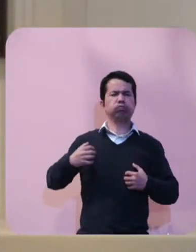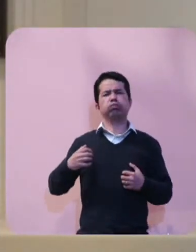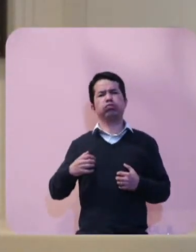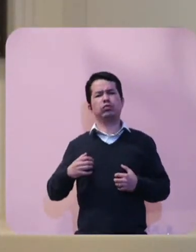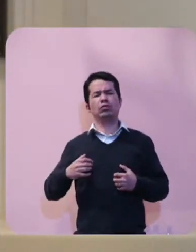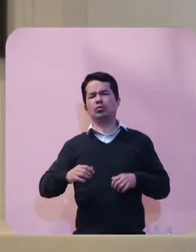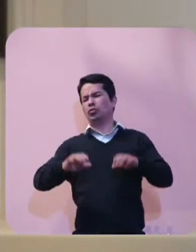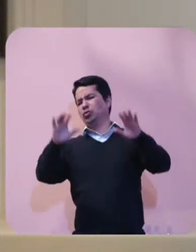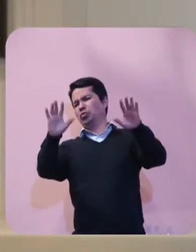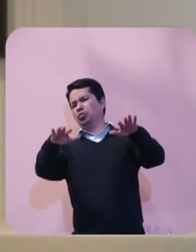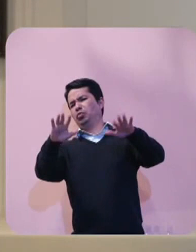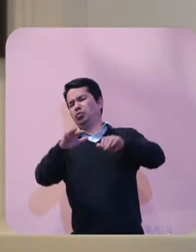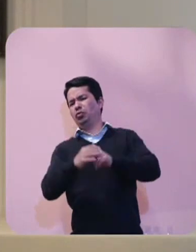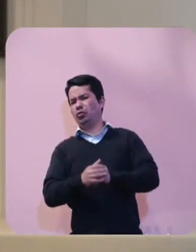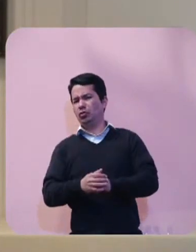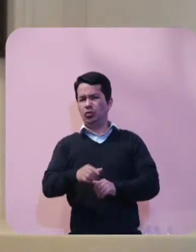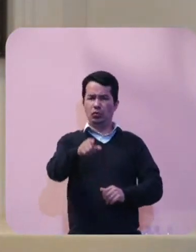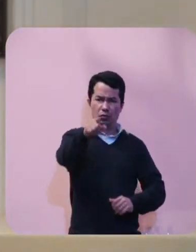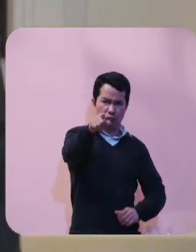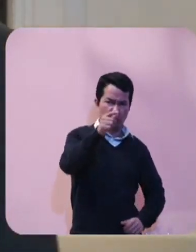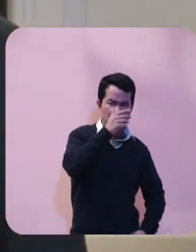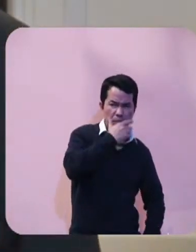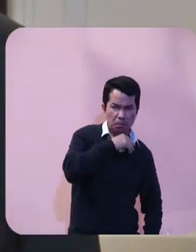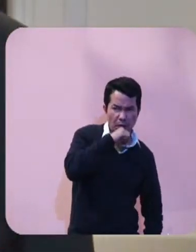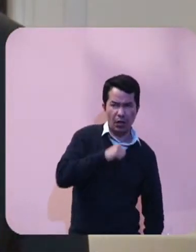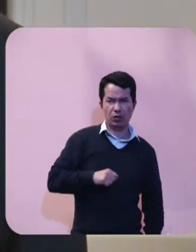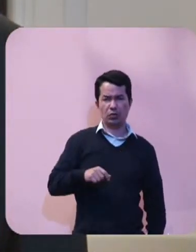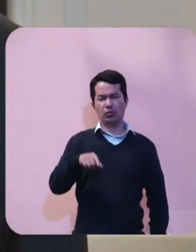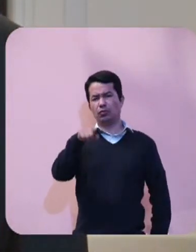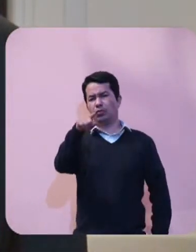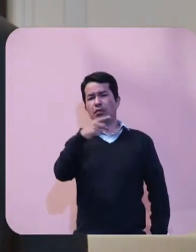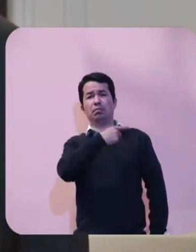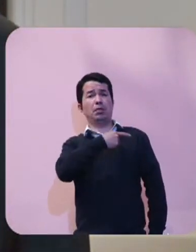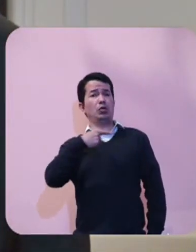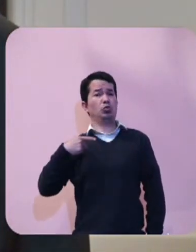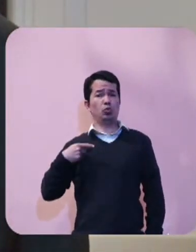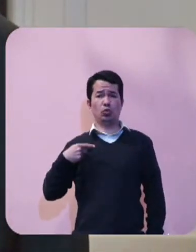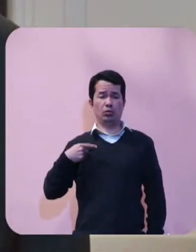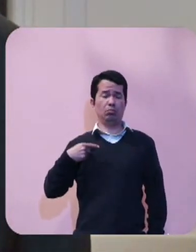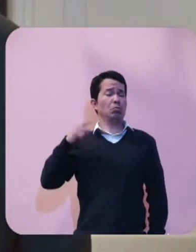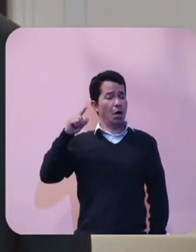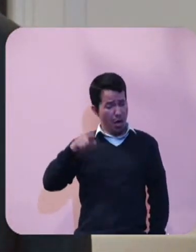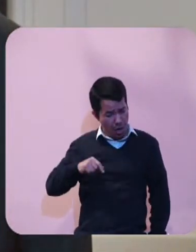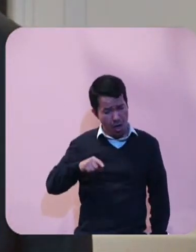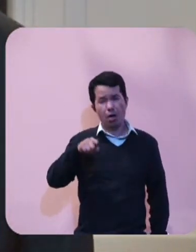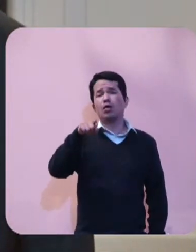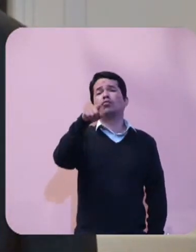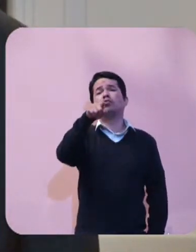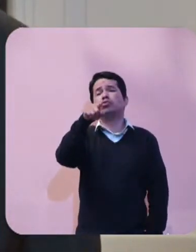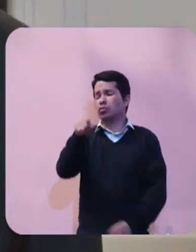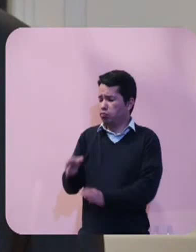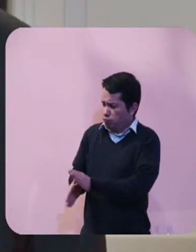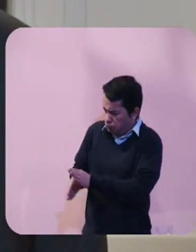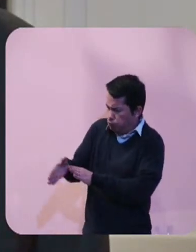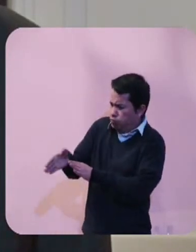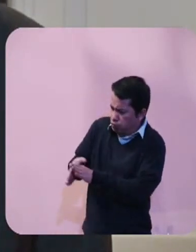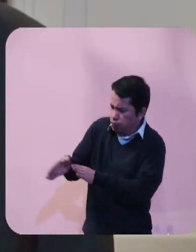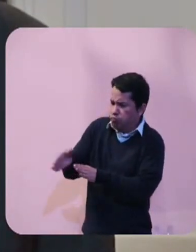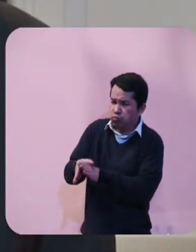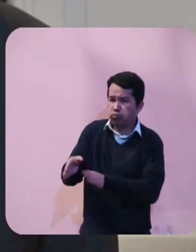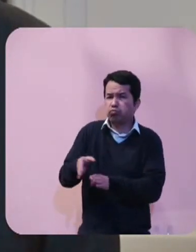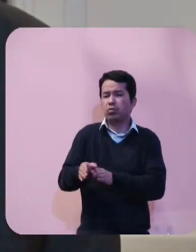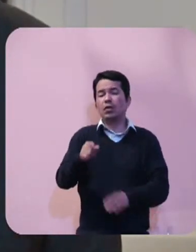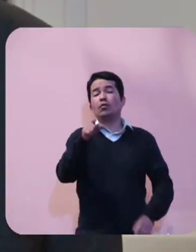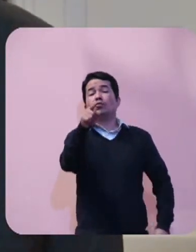você é o único que pode pastorear o coração do seu filho. Não transfira esse privilégio